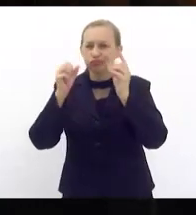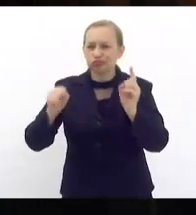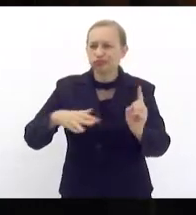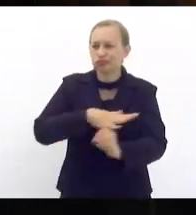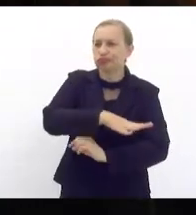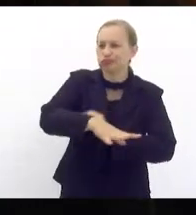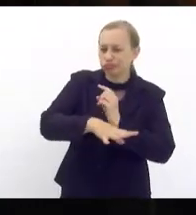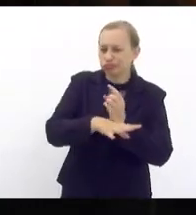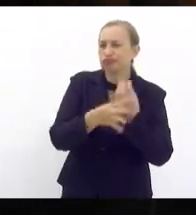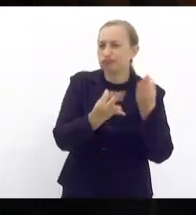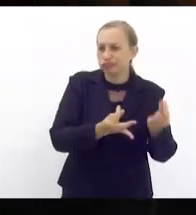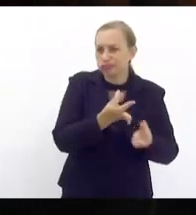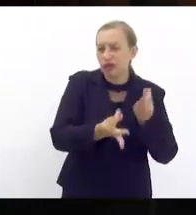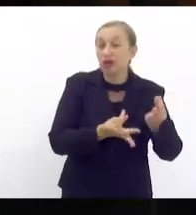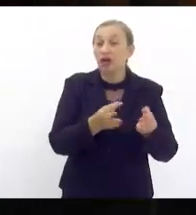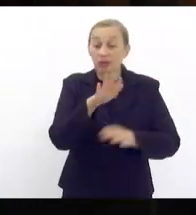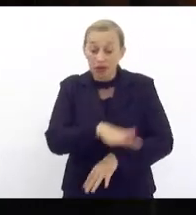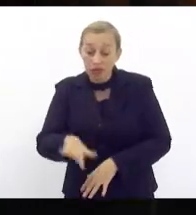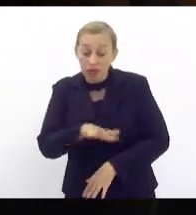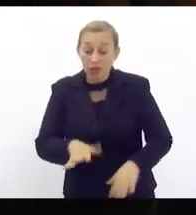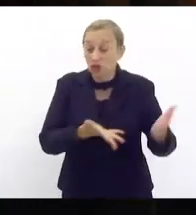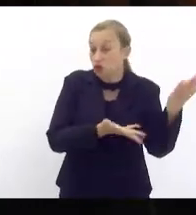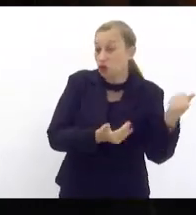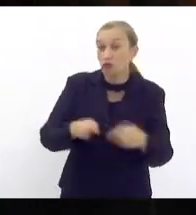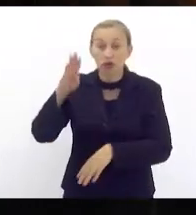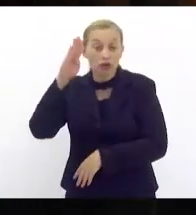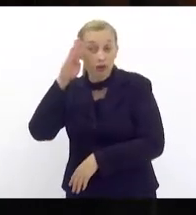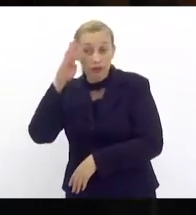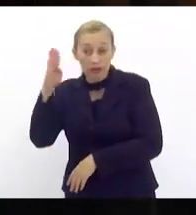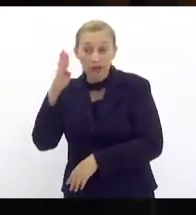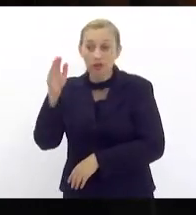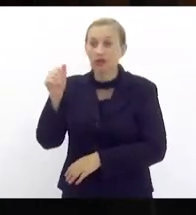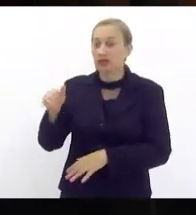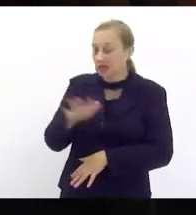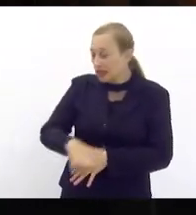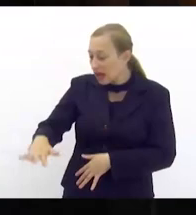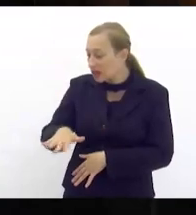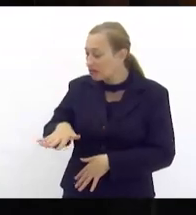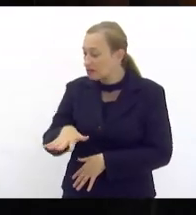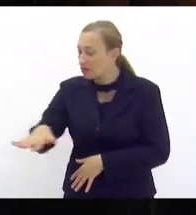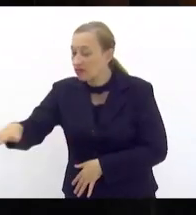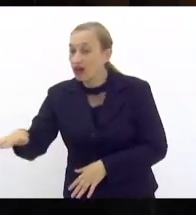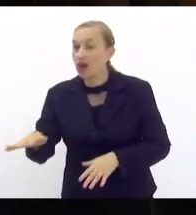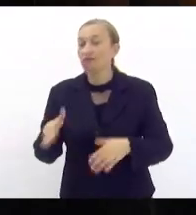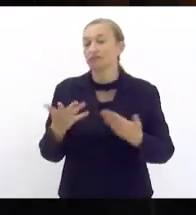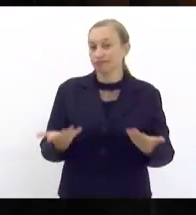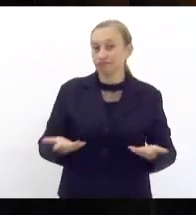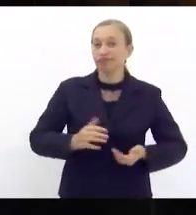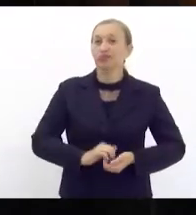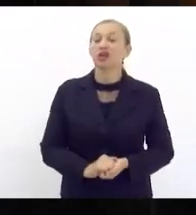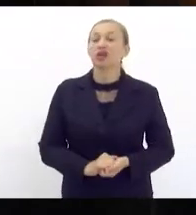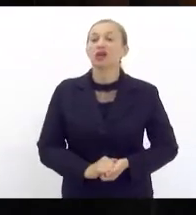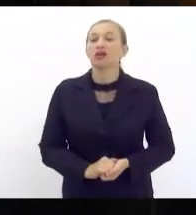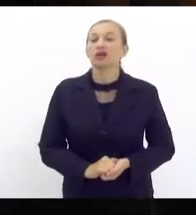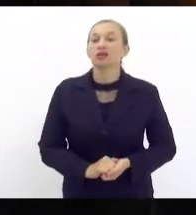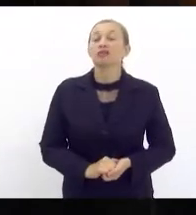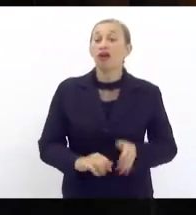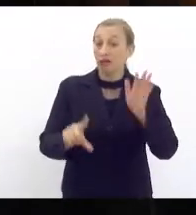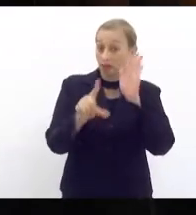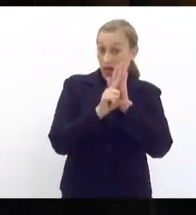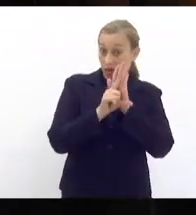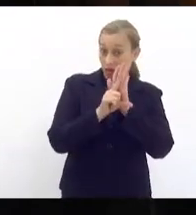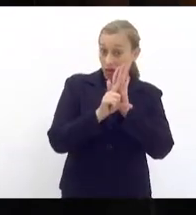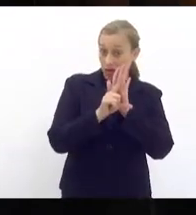adolescentes e jovens em especial diárias de favela e periferia Ou seja a